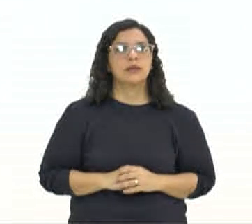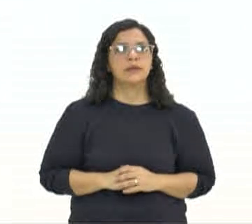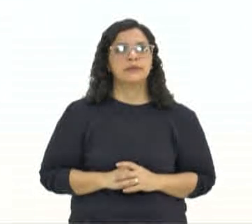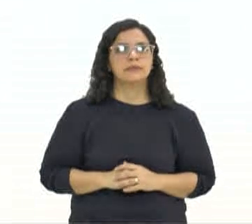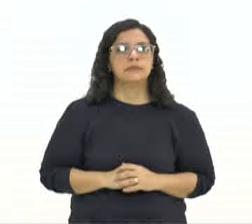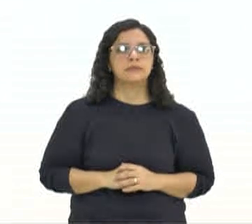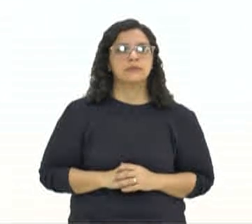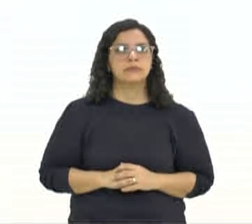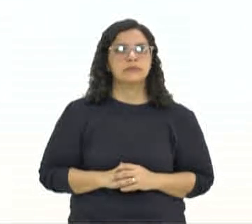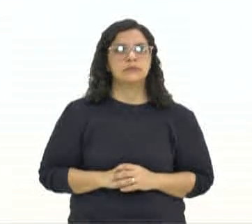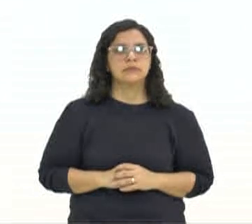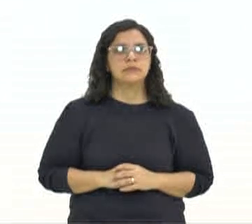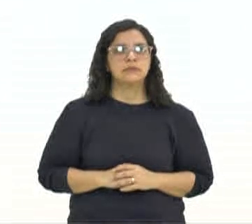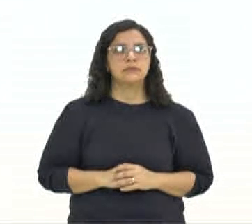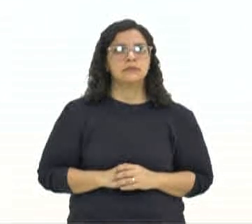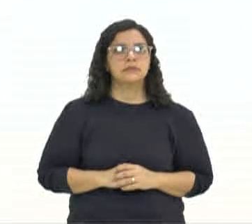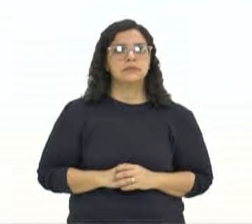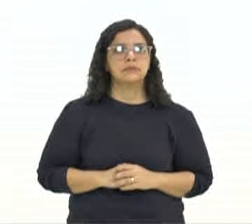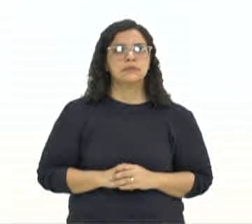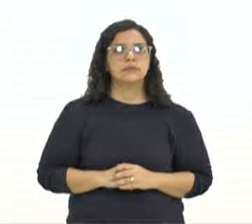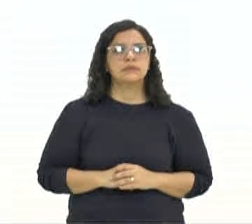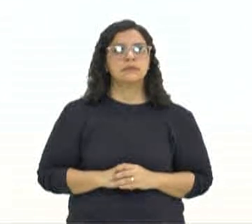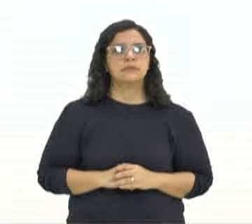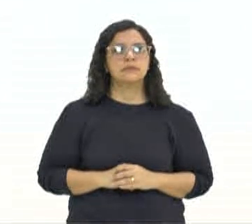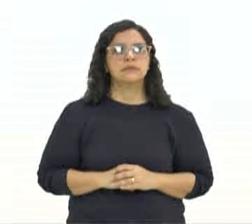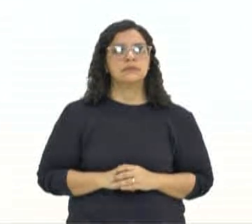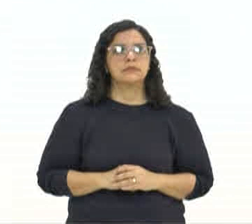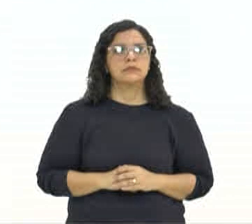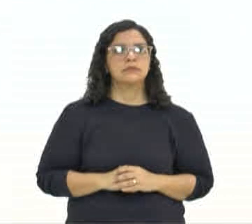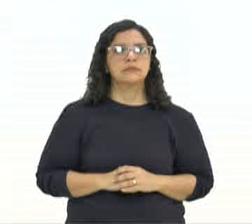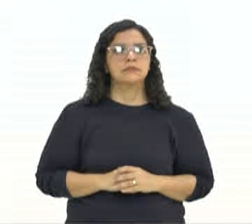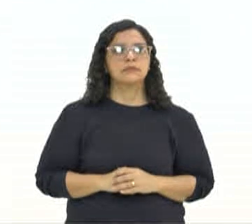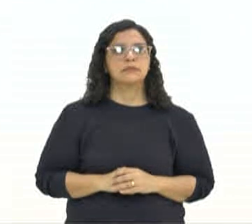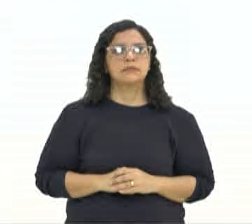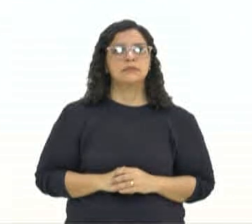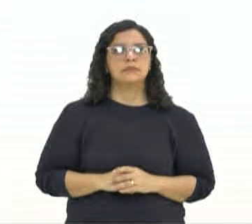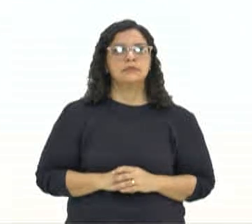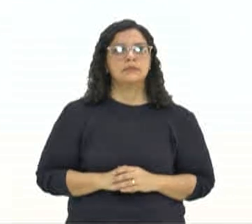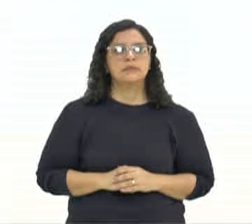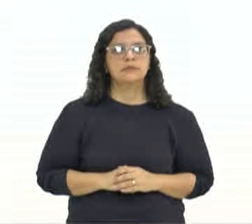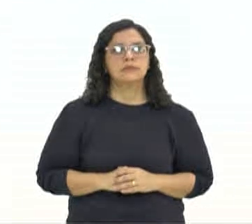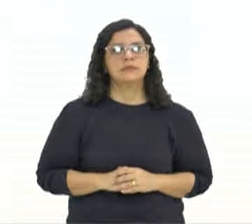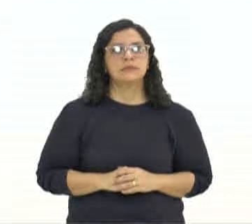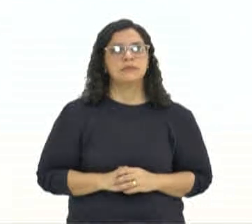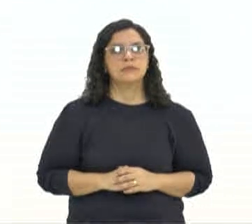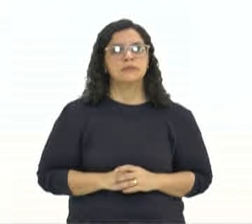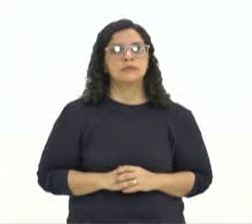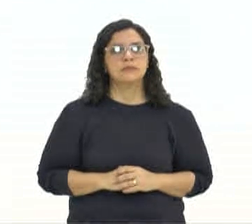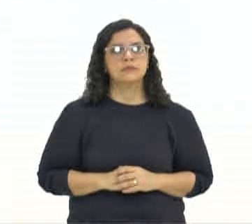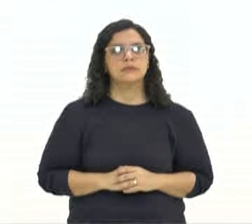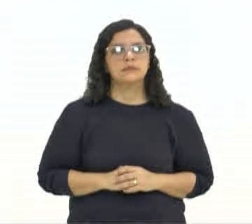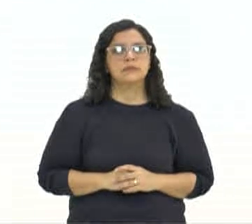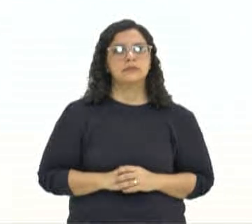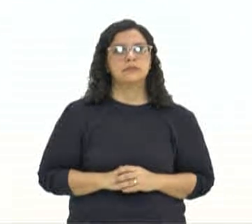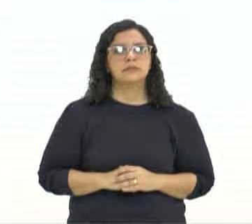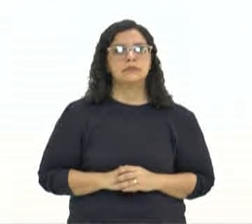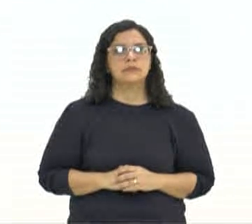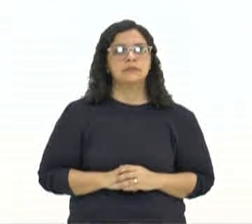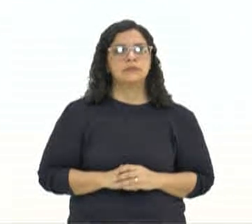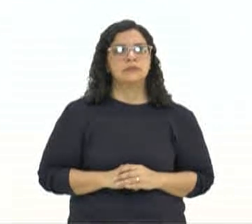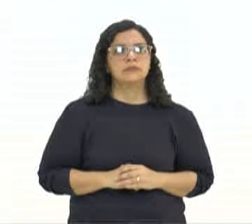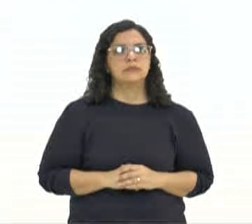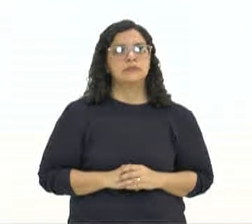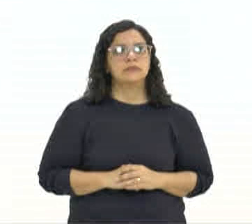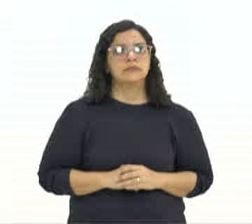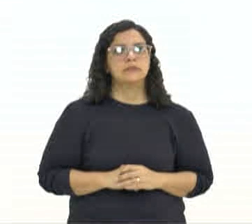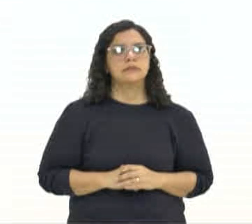muy felices y esperamos que te dure porque es de buena marca, suizo con áncara de rubíes. No te regalan solamente ese